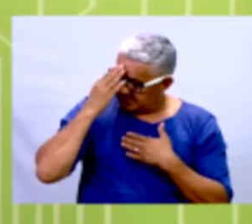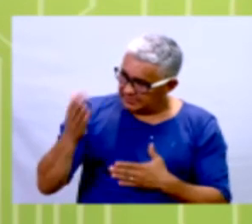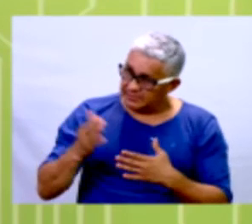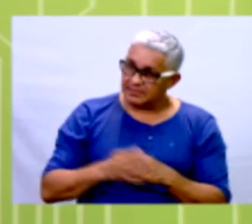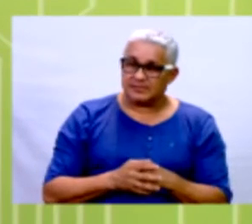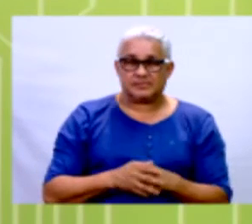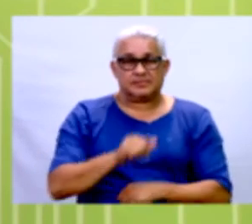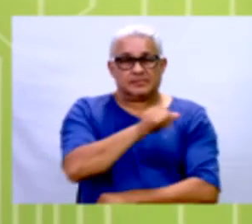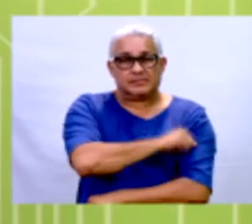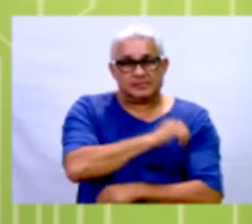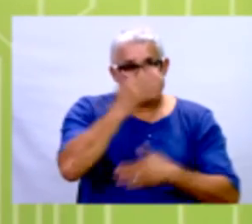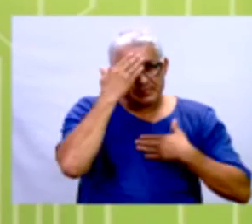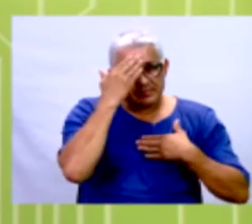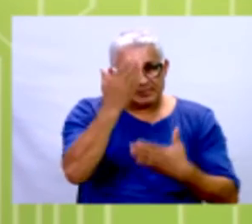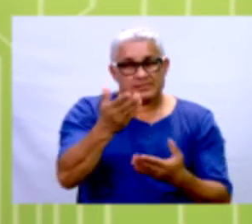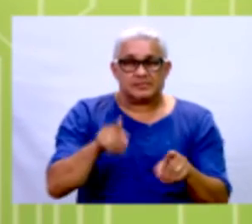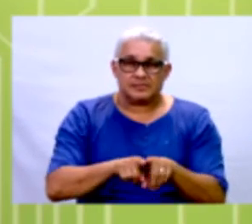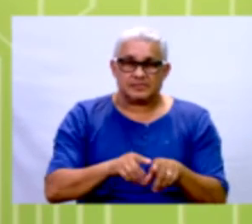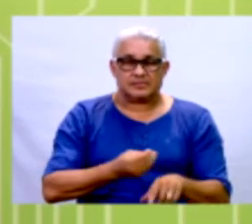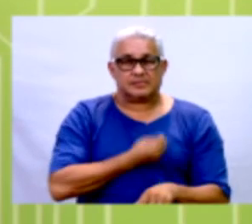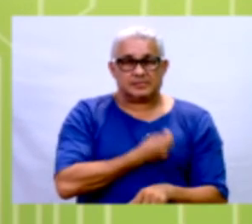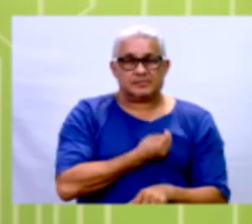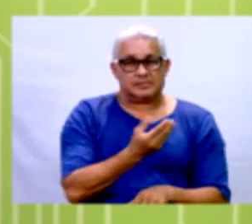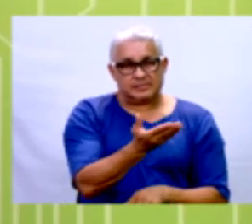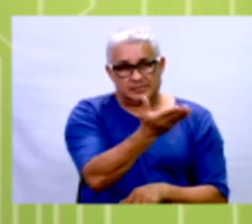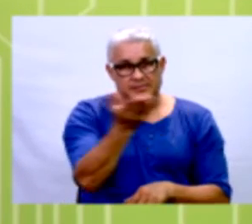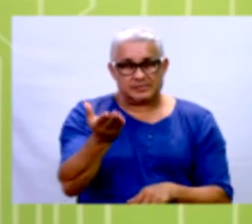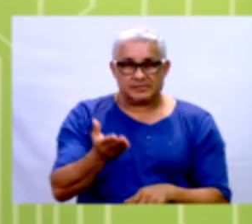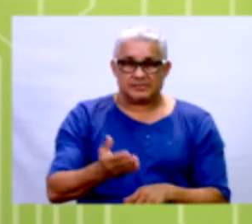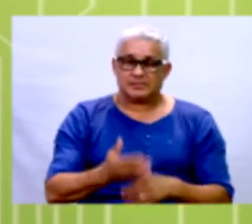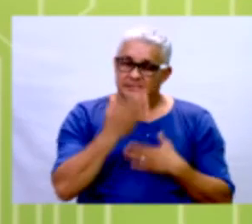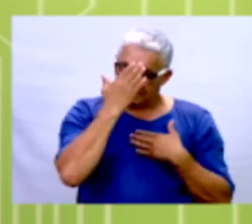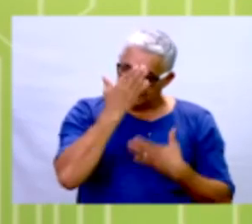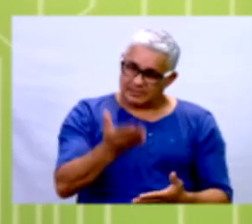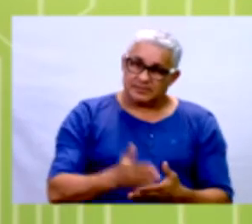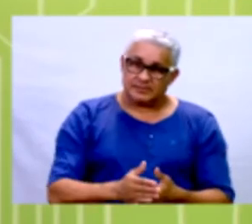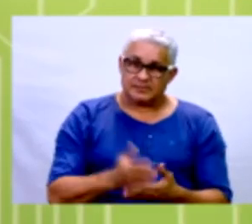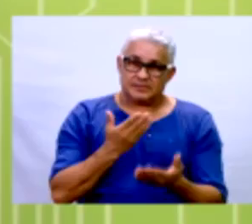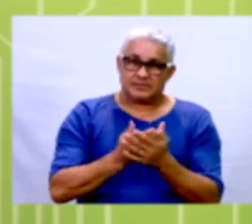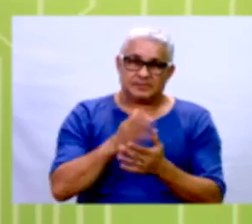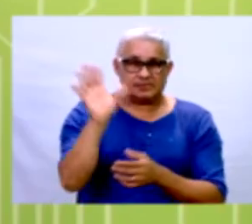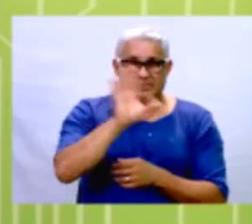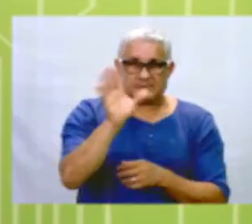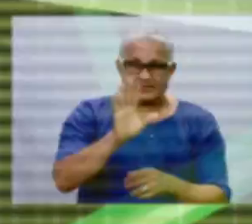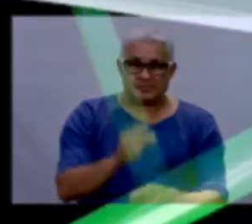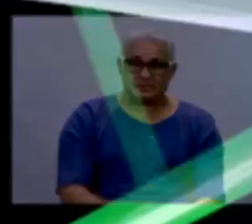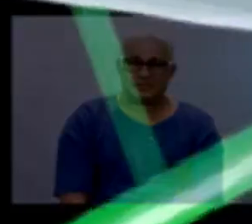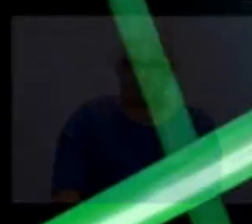Caros alunos, muito obrigado pela presença de vocês, agradecemos e até a próxima.